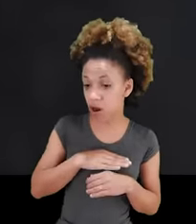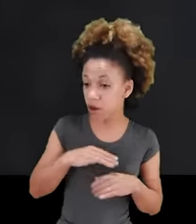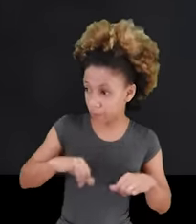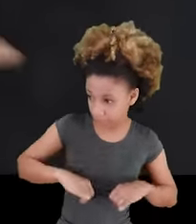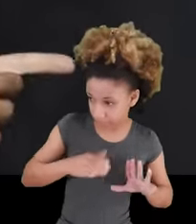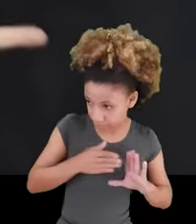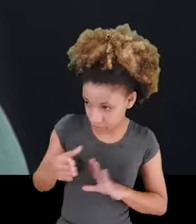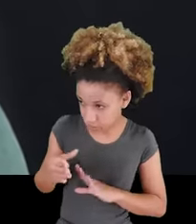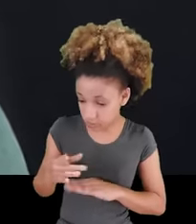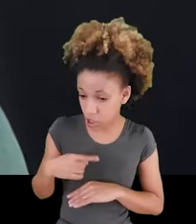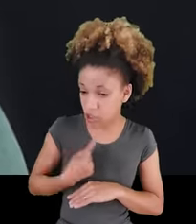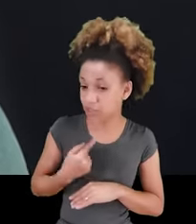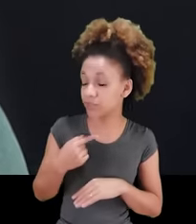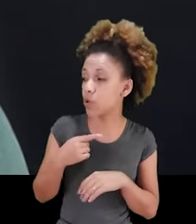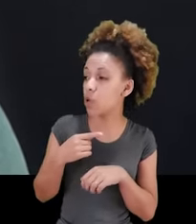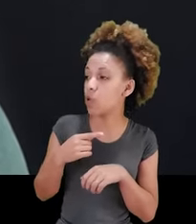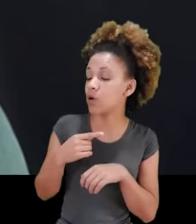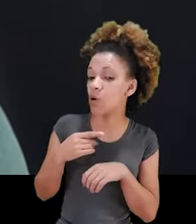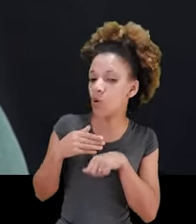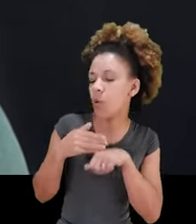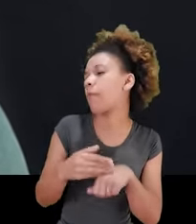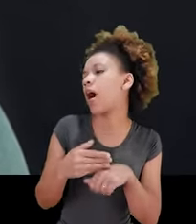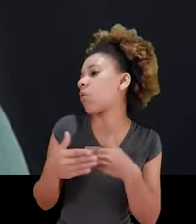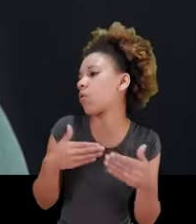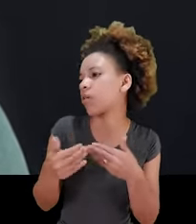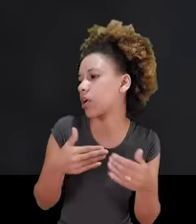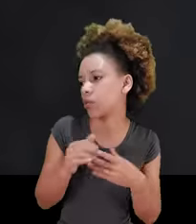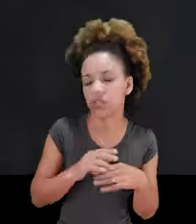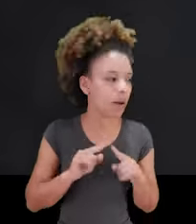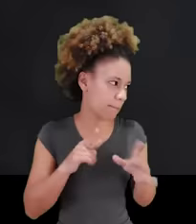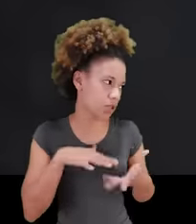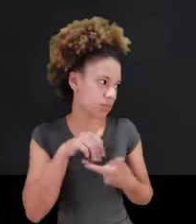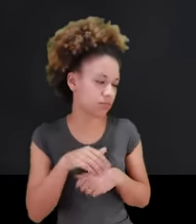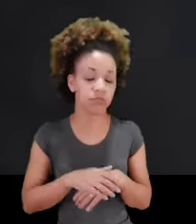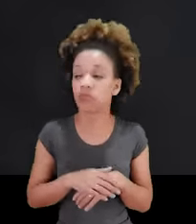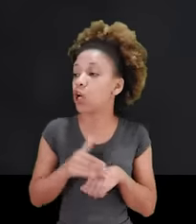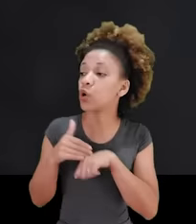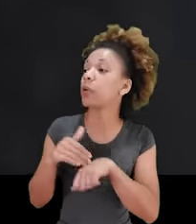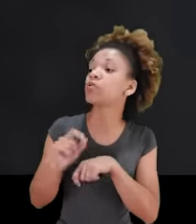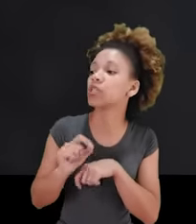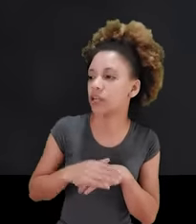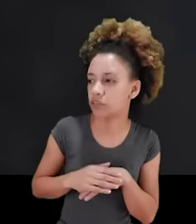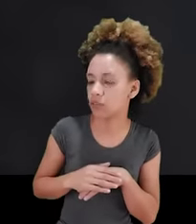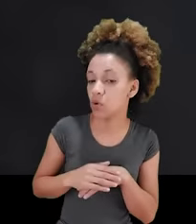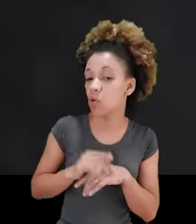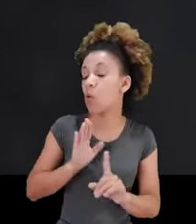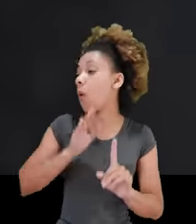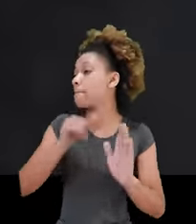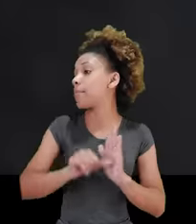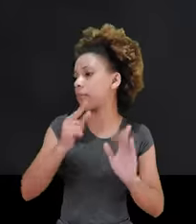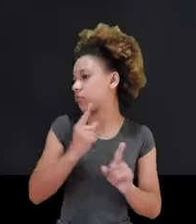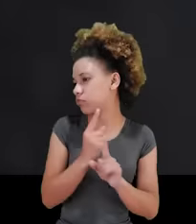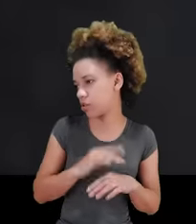começamos a culpar, não é? Qualquer coisa. Qualquer coisa. E mas culpamos, o mundo interessa. E culpamos o quê? O diferente, não é? Aquilo que não faz parte. Acho